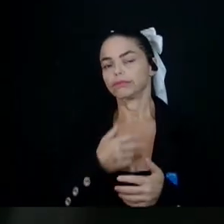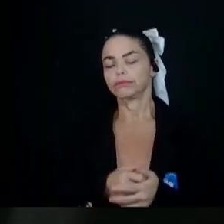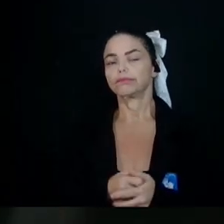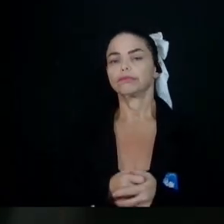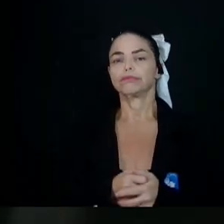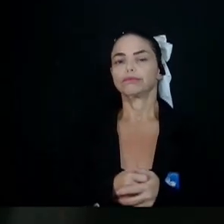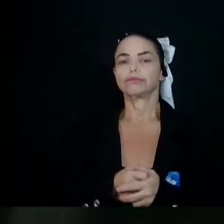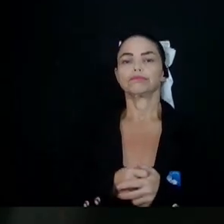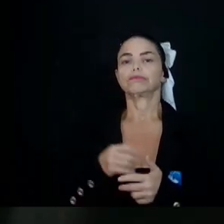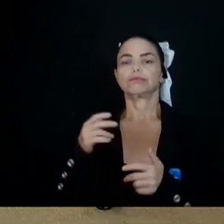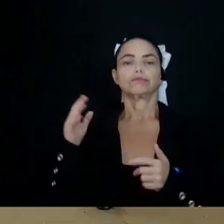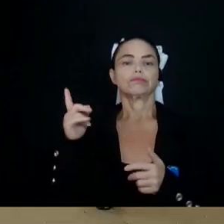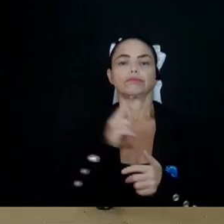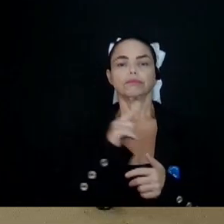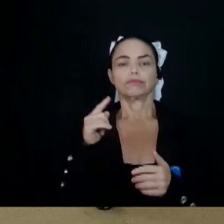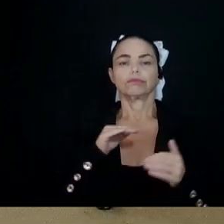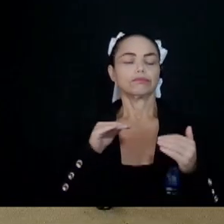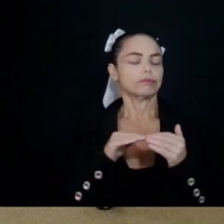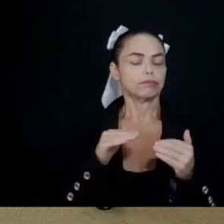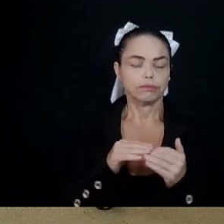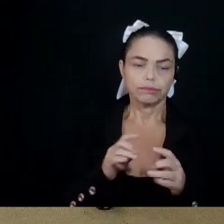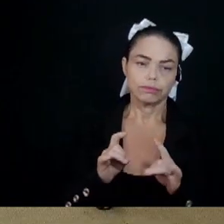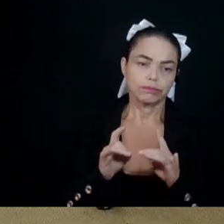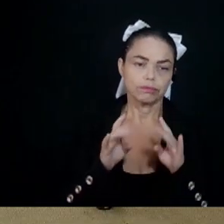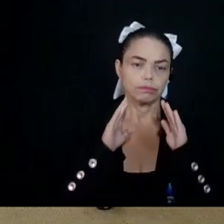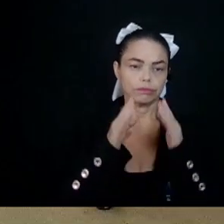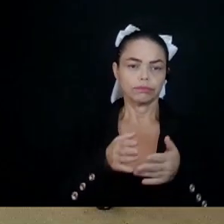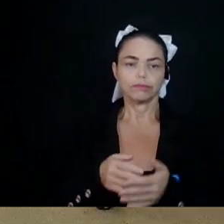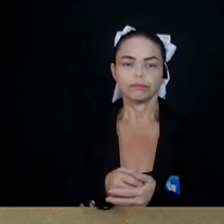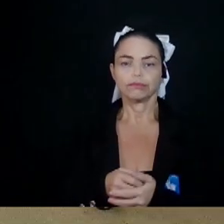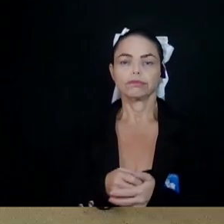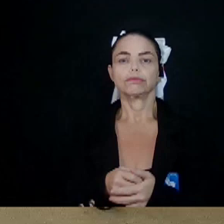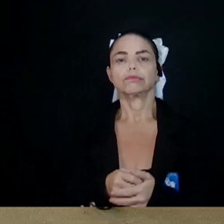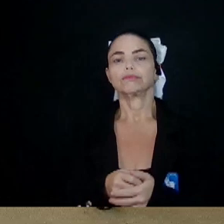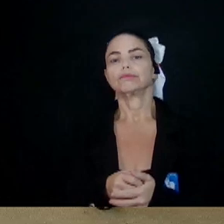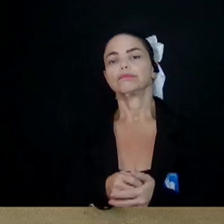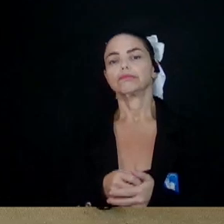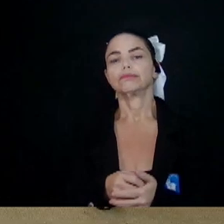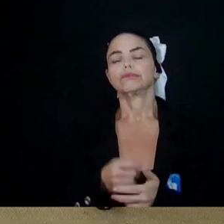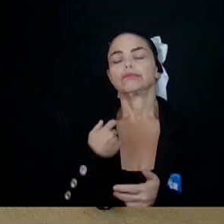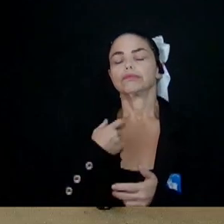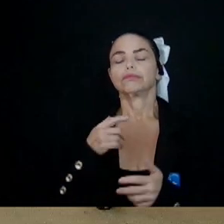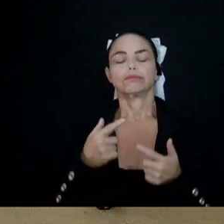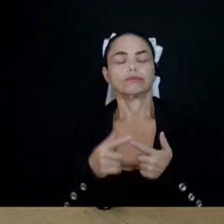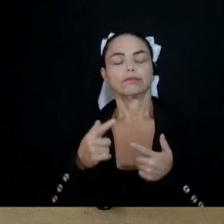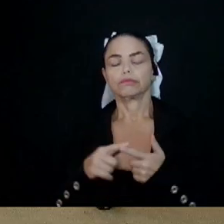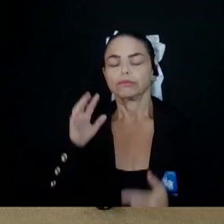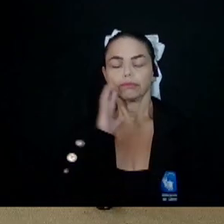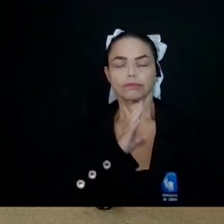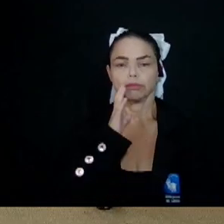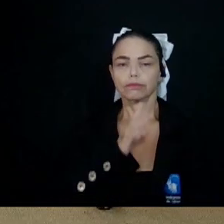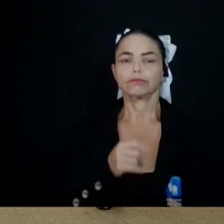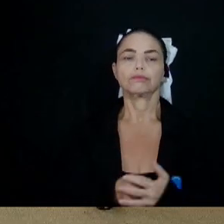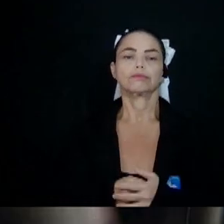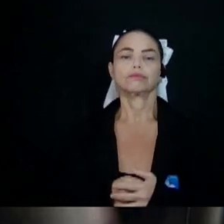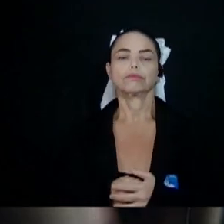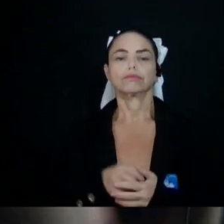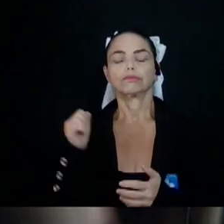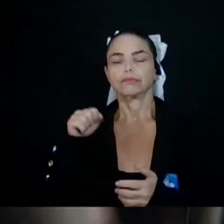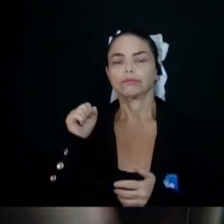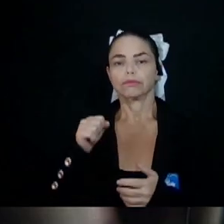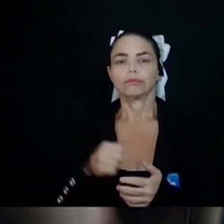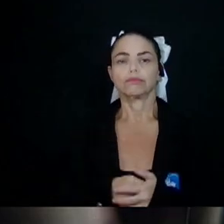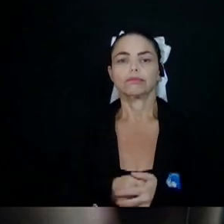que não é para ela, não é específico para ela, né? E se não é para ela, é porque não faz bem para ela, né? Mais ou menos isso. Com